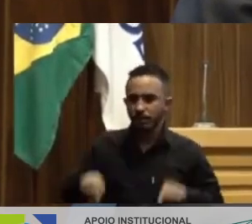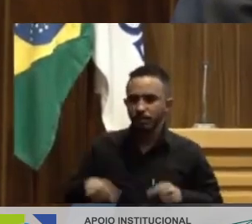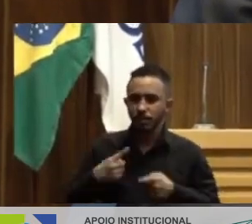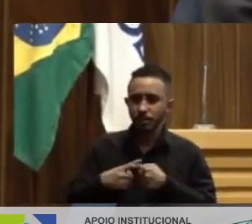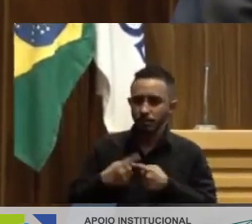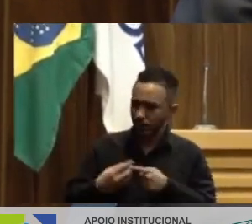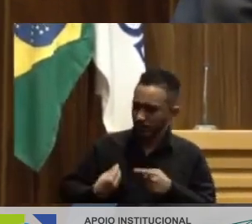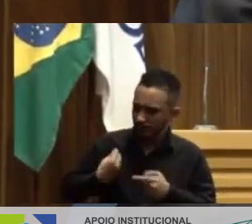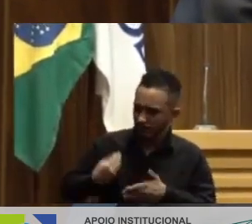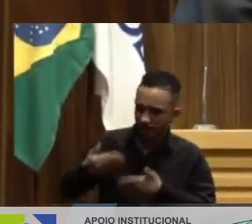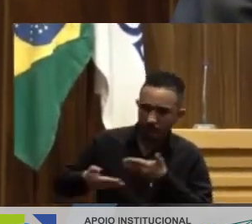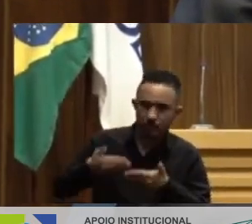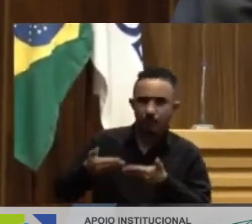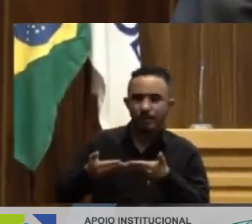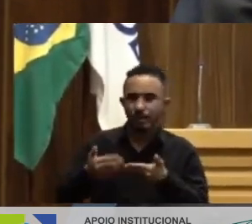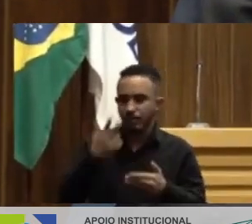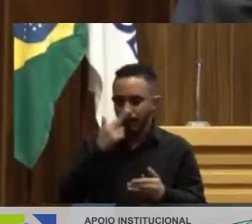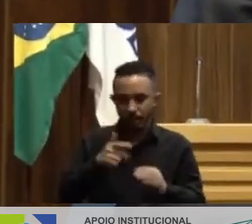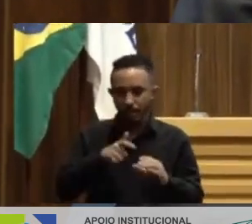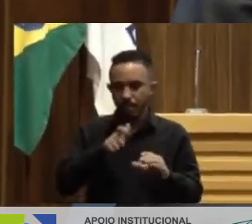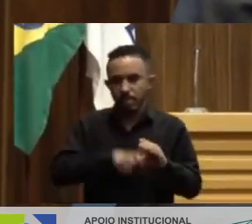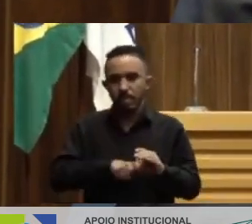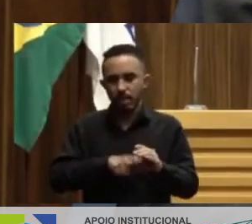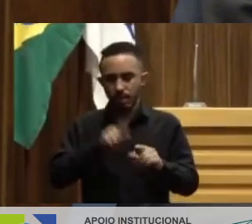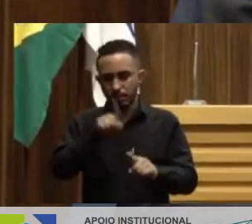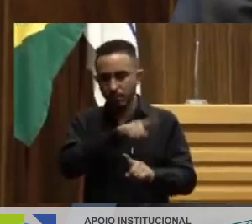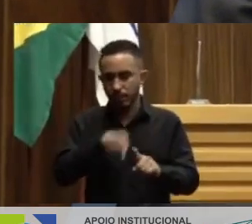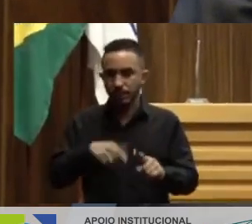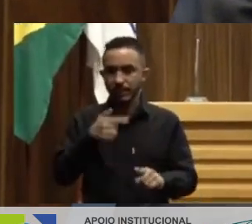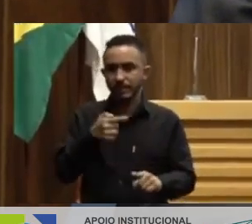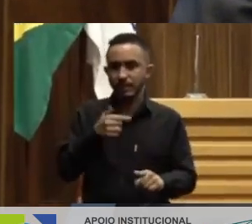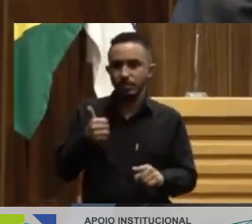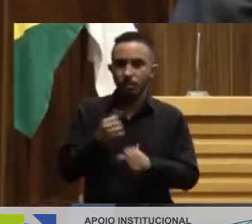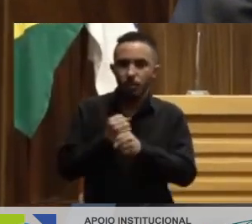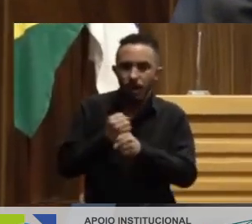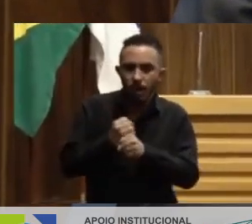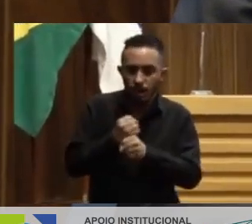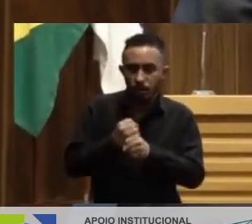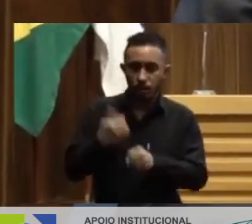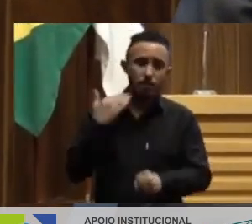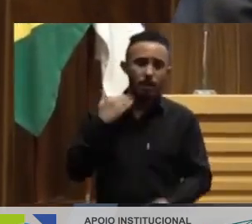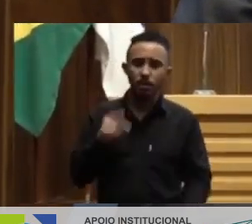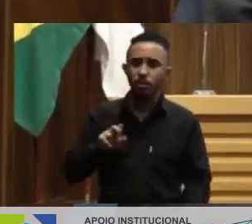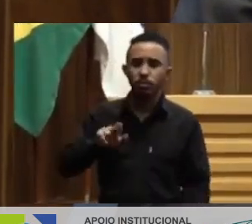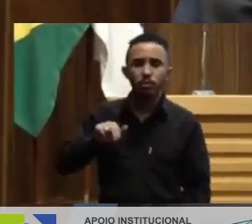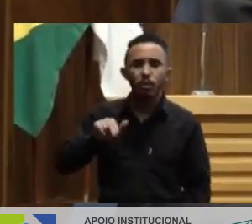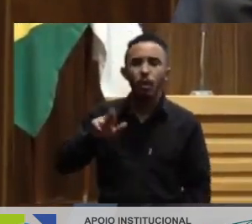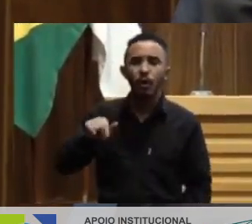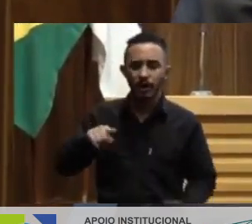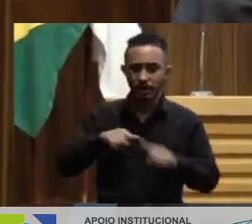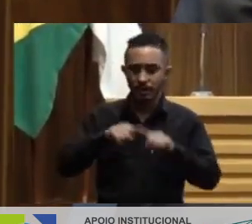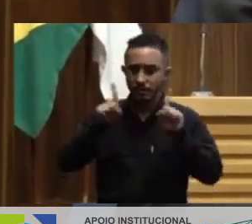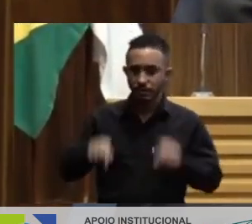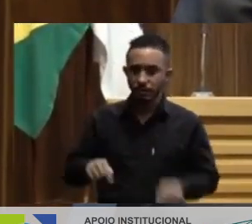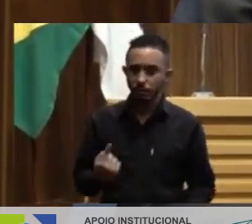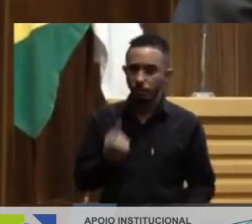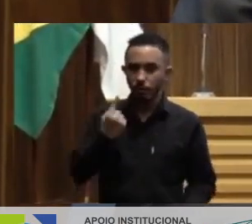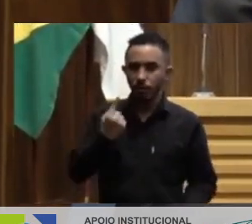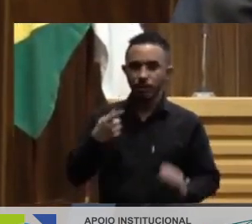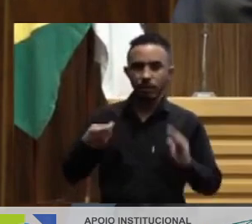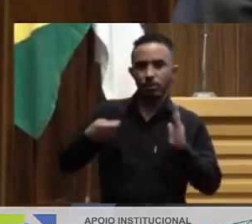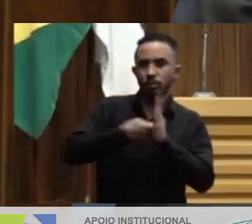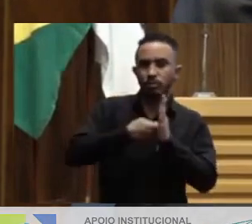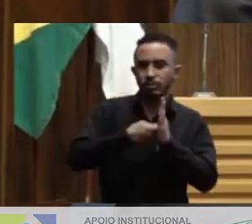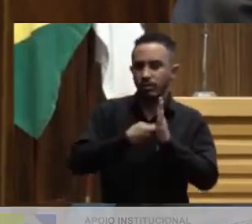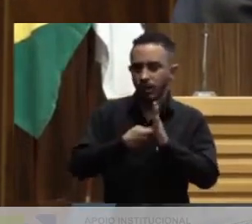sob uma suspeição totalmente infundada, porque em 71 anos esse banco nunca teve um único servidor denunciado por